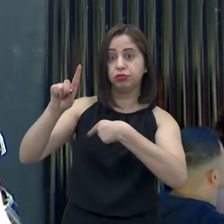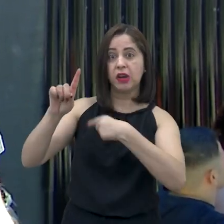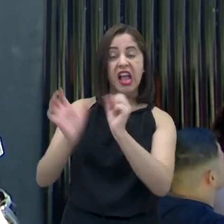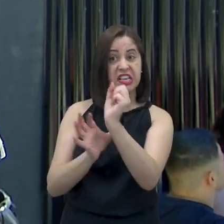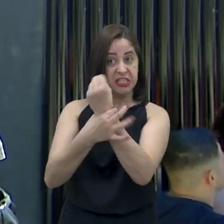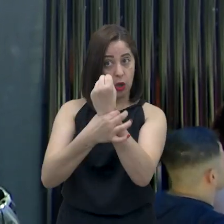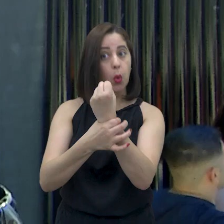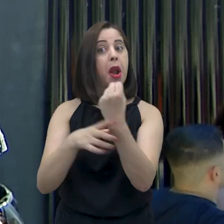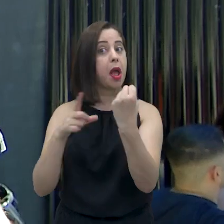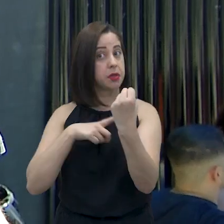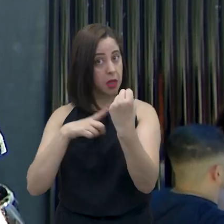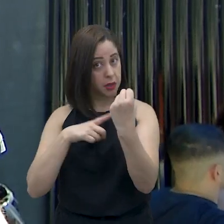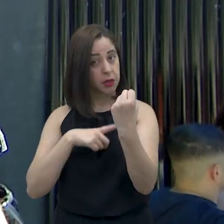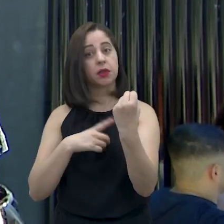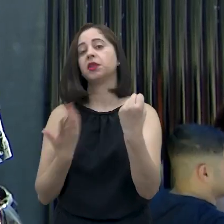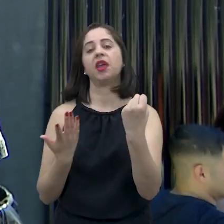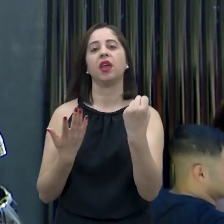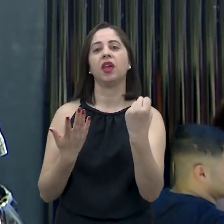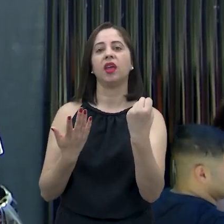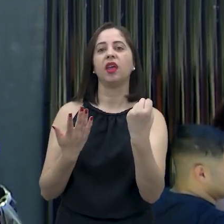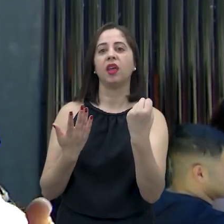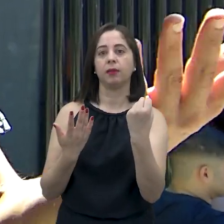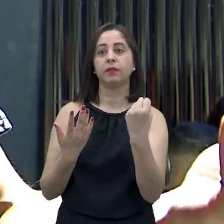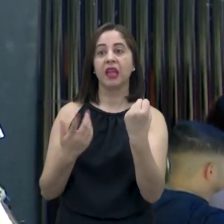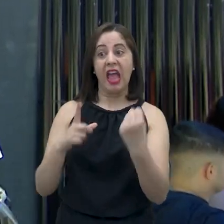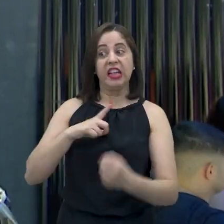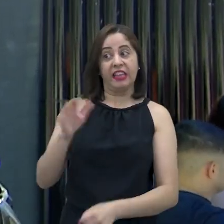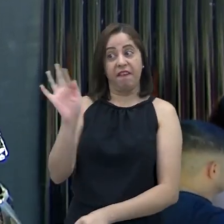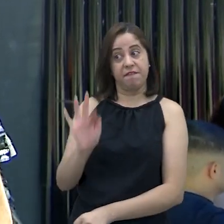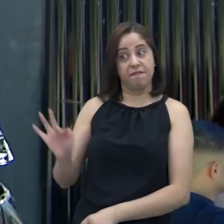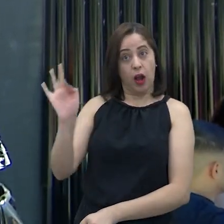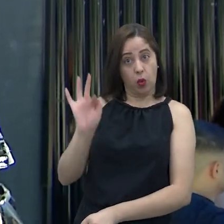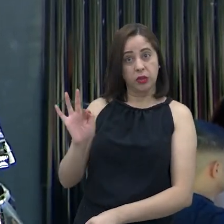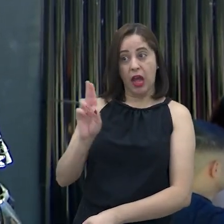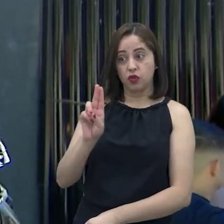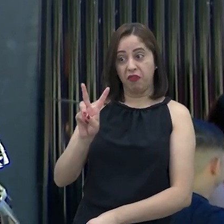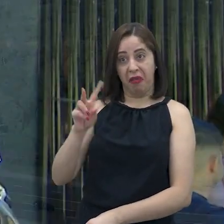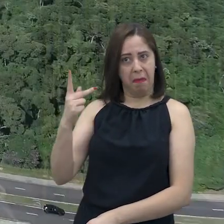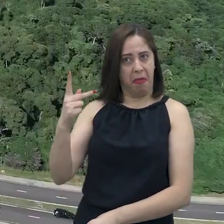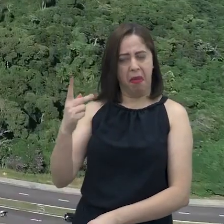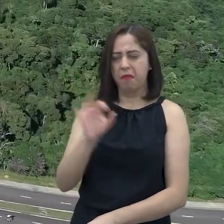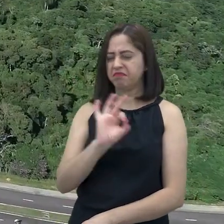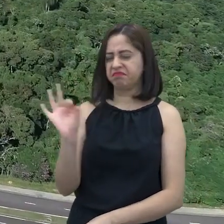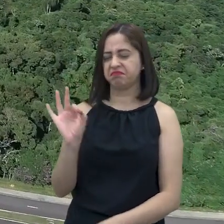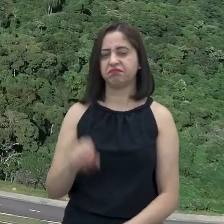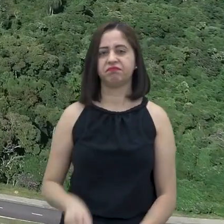bairro questão de segurança é um bairro muito seguro também não tem dor de cabeça temos a faculdade Univap